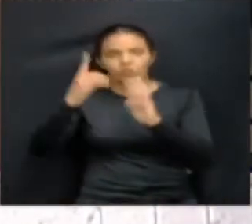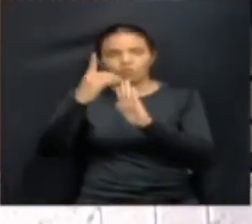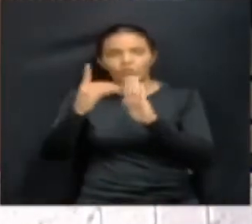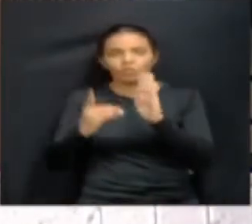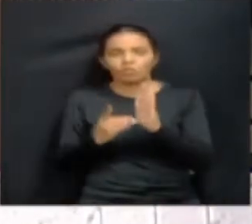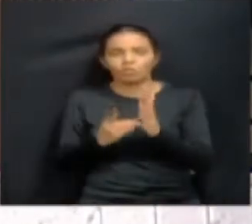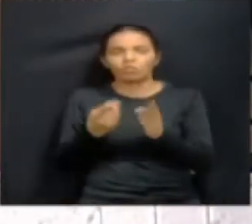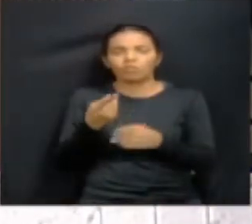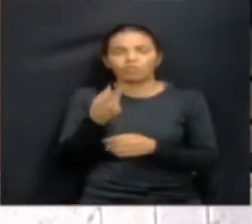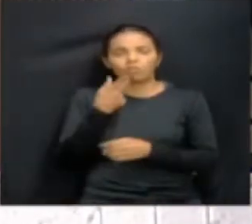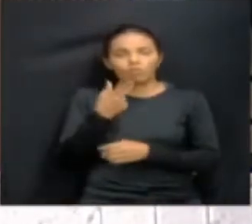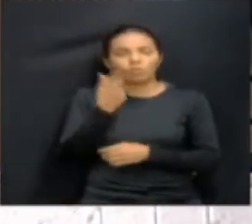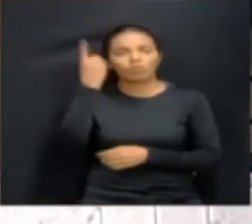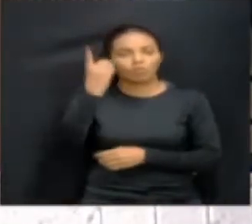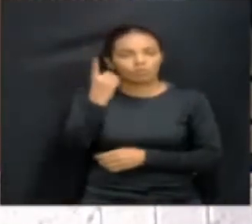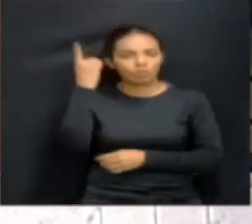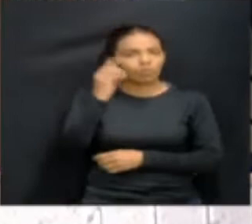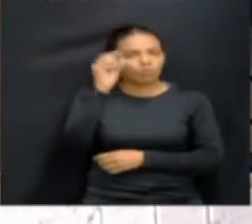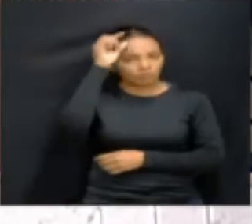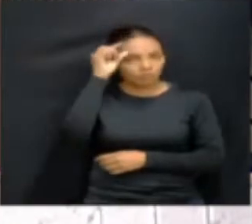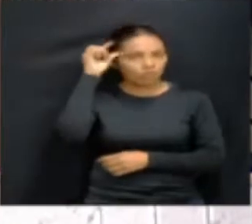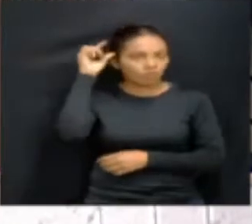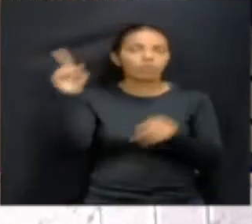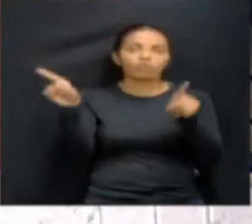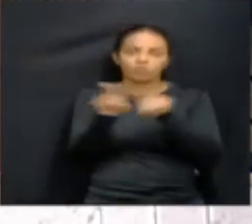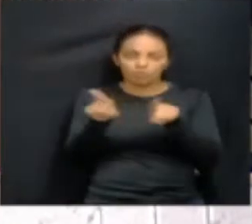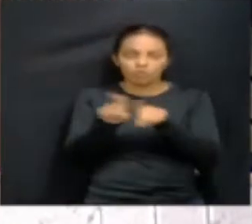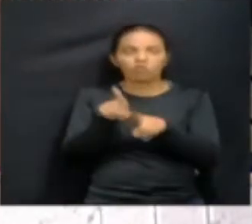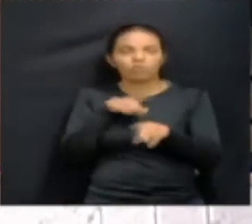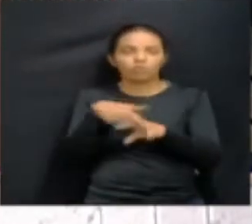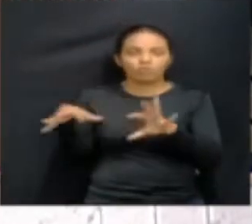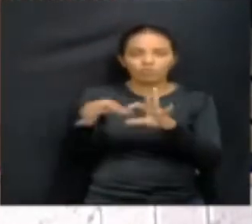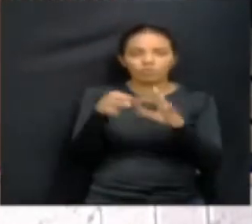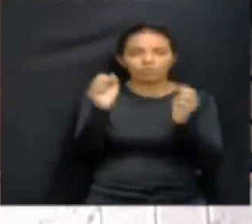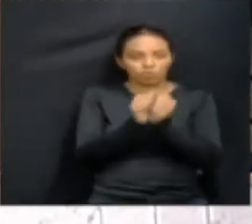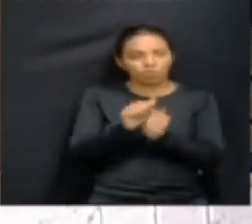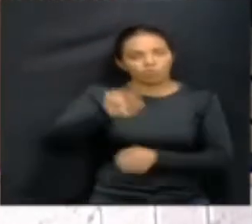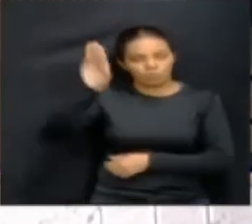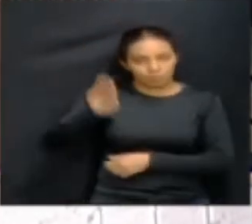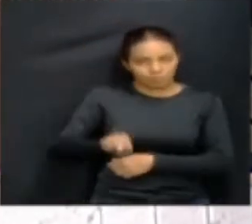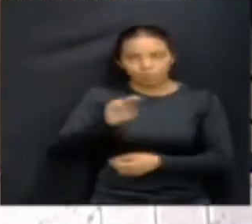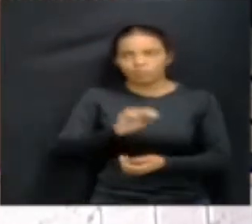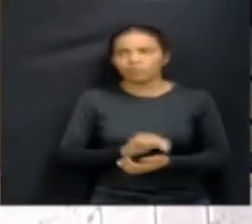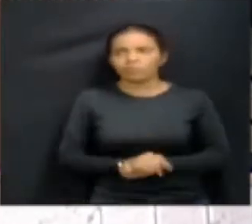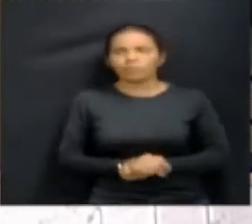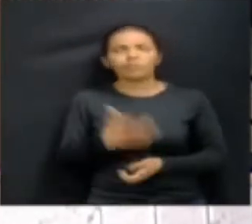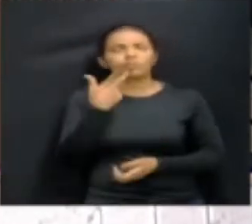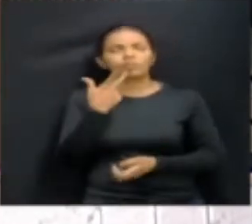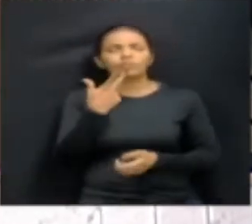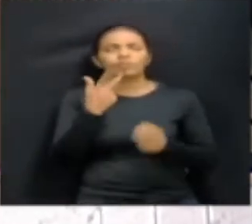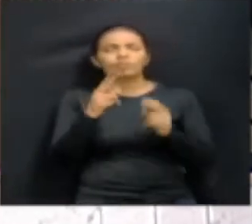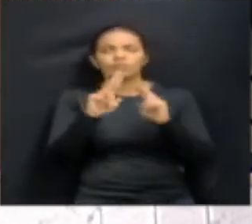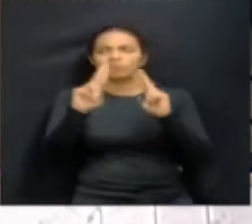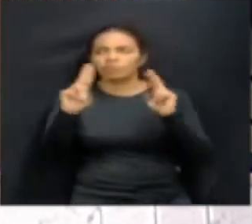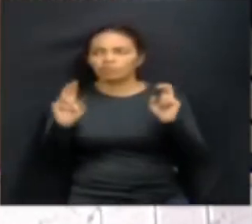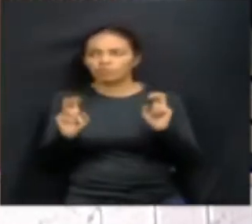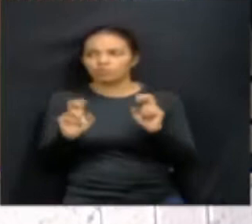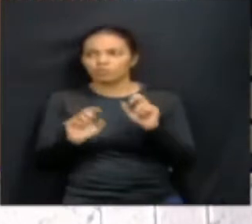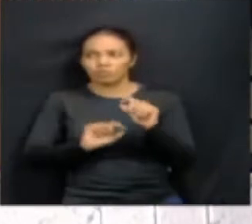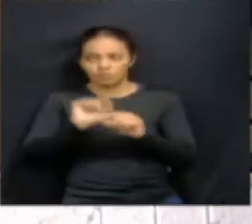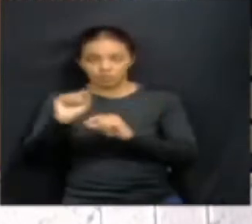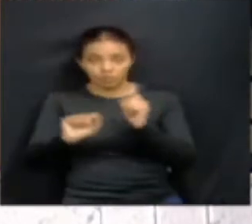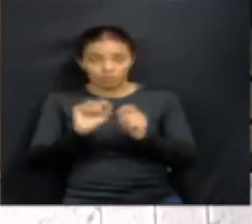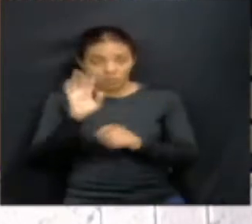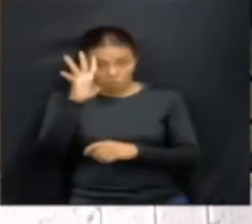aí colocado pelo soldado Fruit e segmentado pela deputada Mabel mas a minha fala é sobre a última